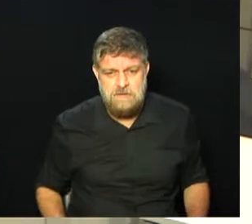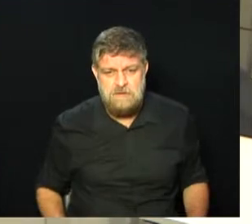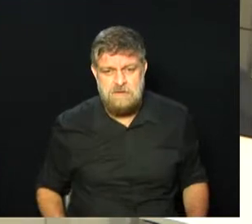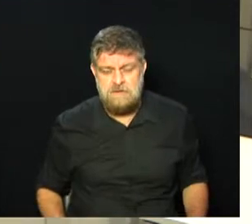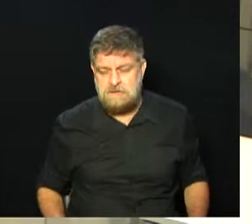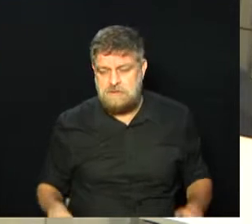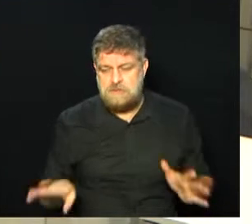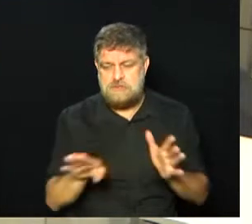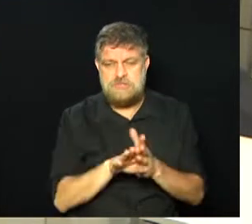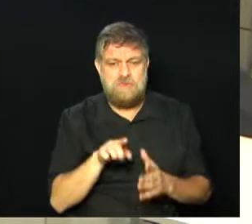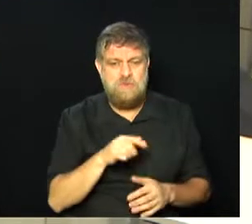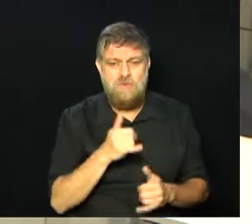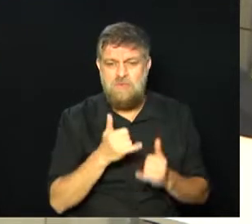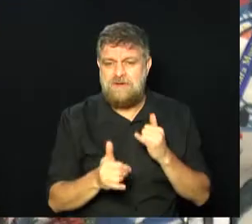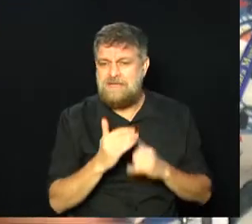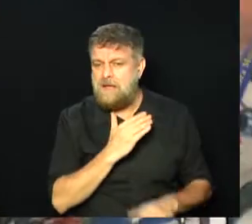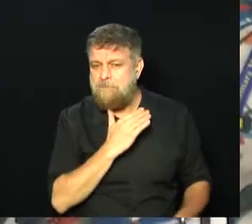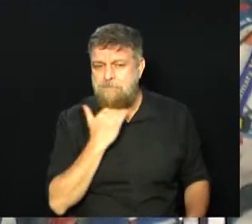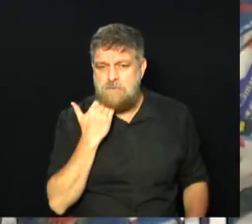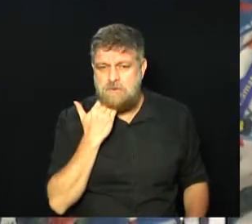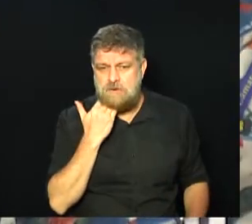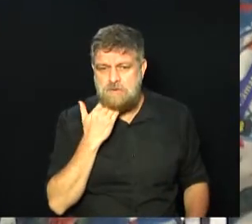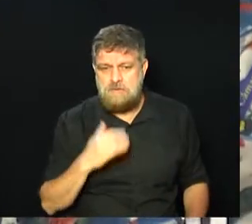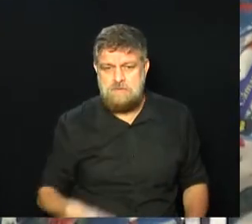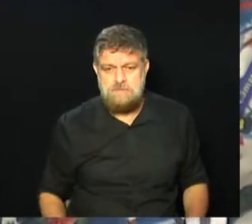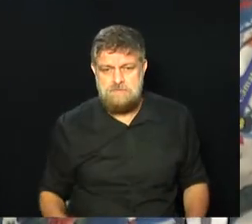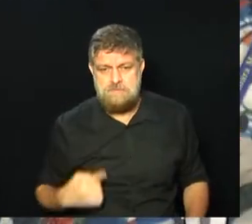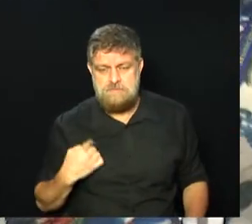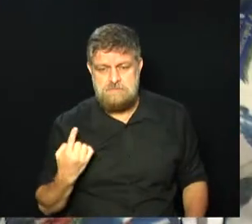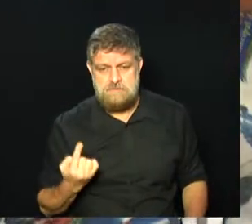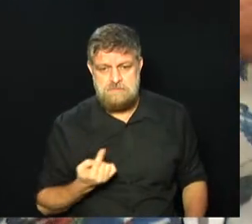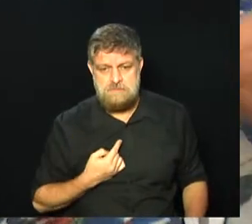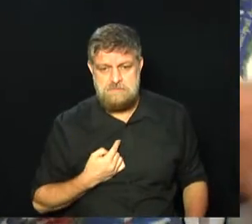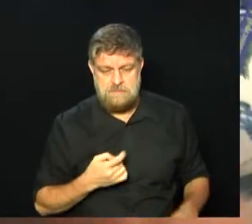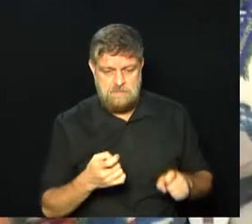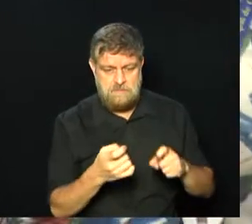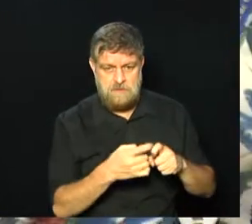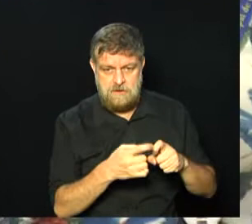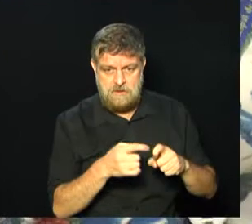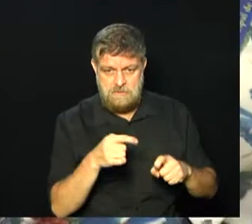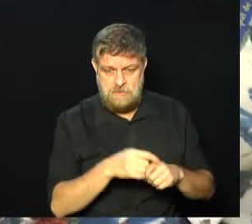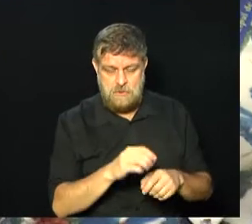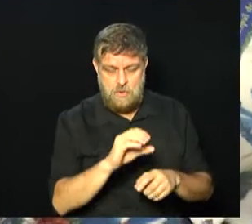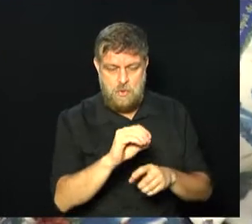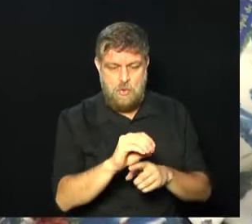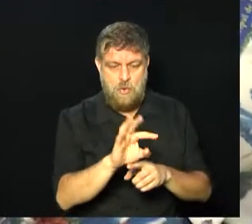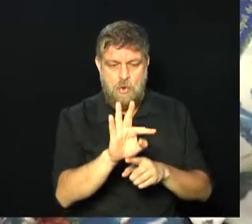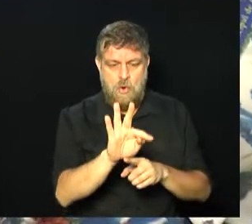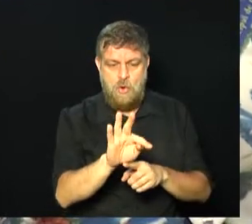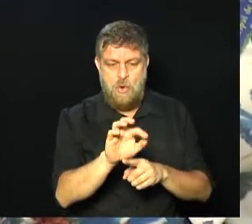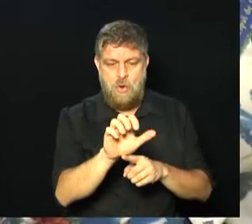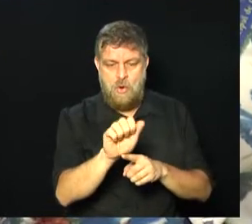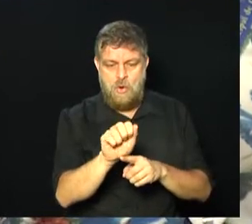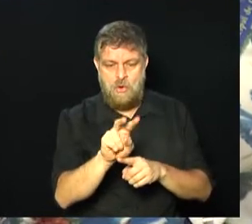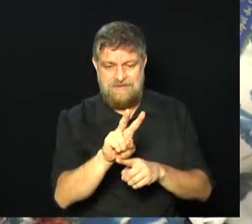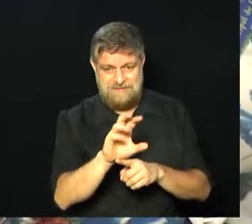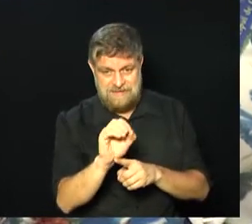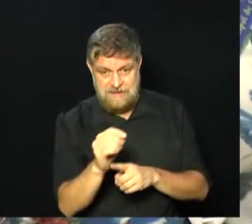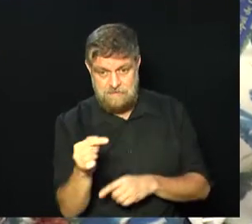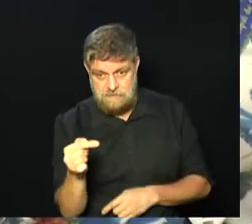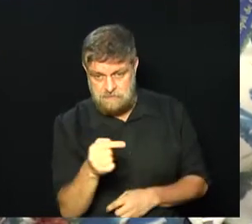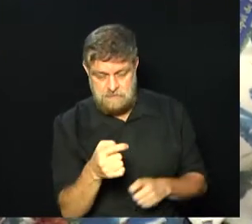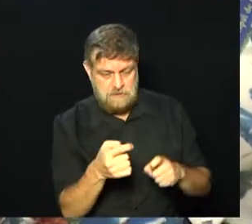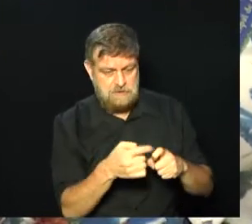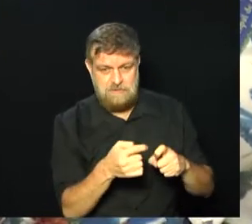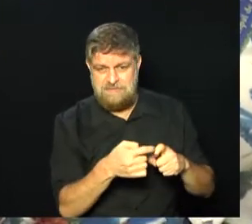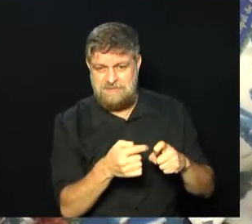Mário Gatti. Com essa doença, a gente encontrou um oncologista lá chamado Dr. Otávio Martucci, um cara